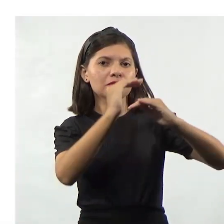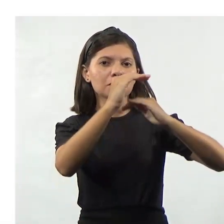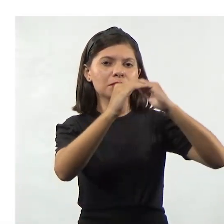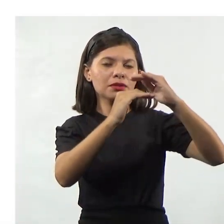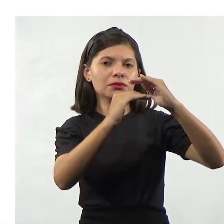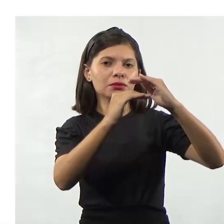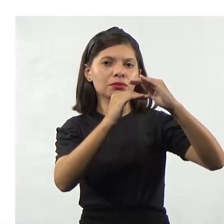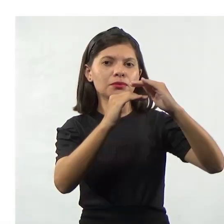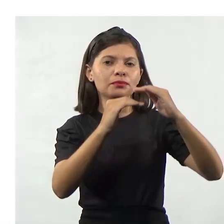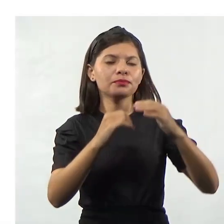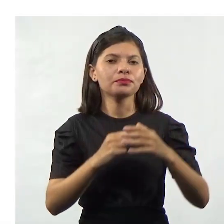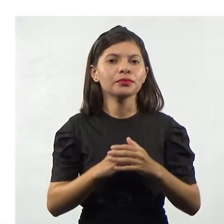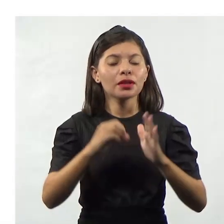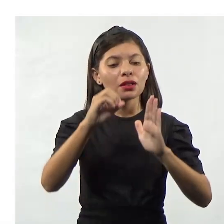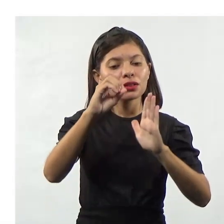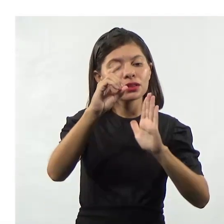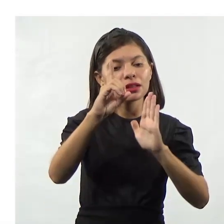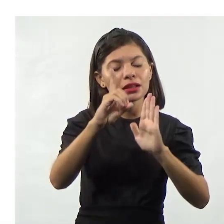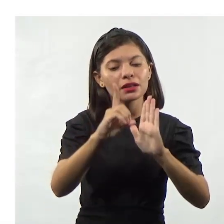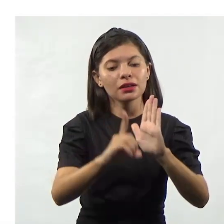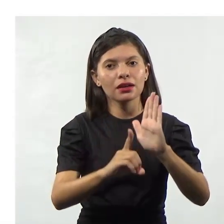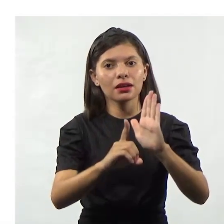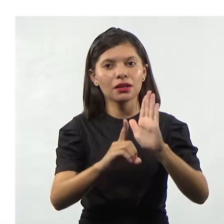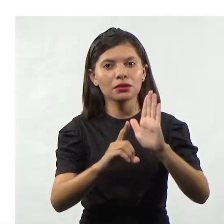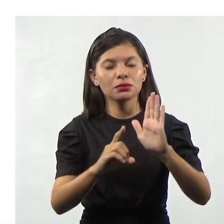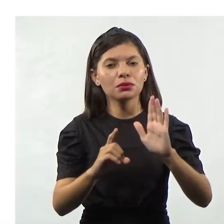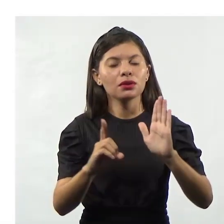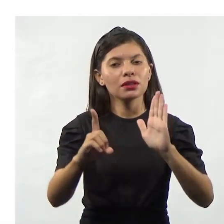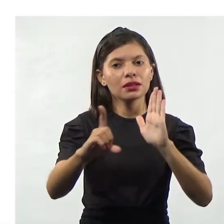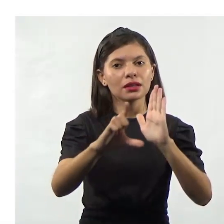as disposições do Decreto-Lei